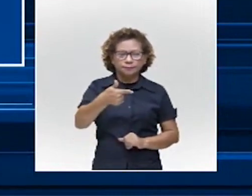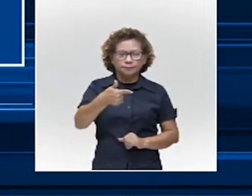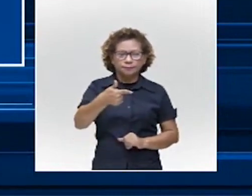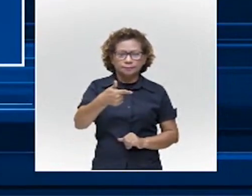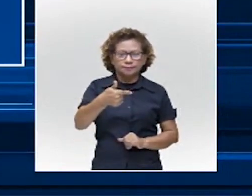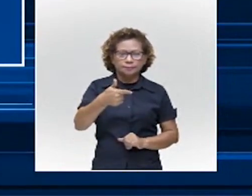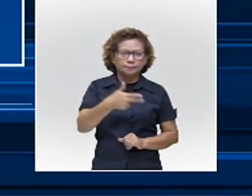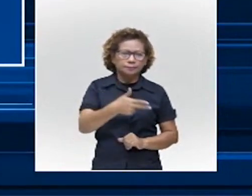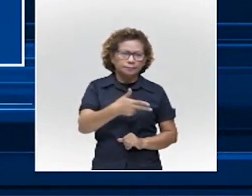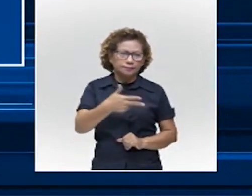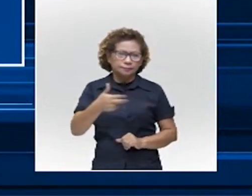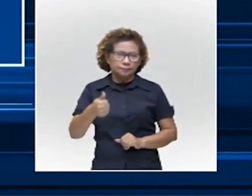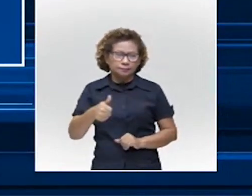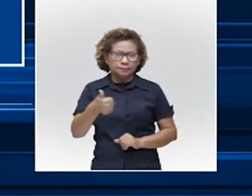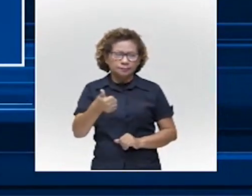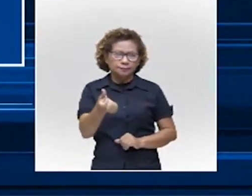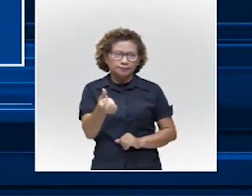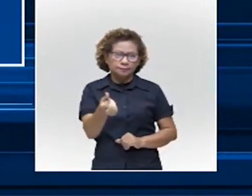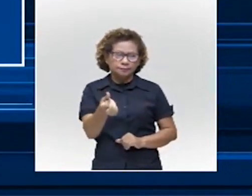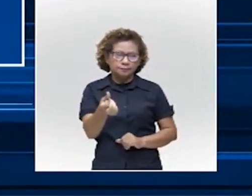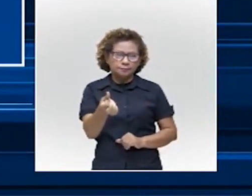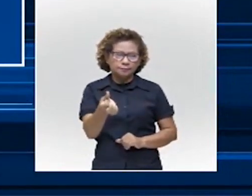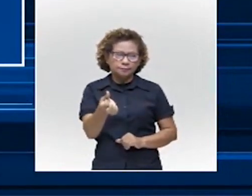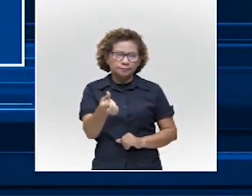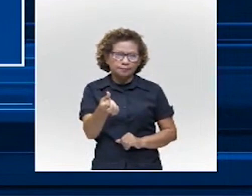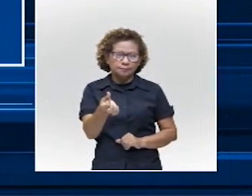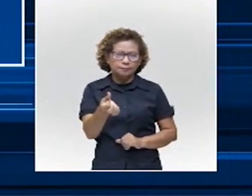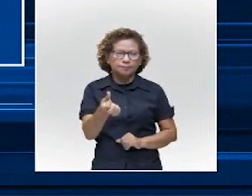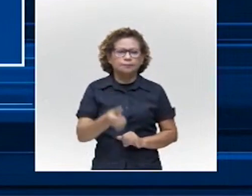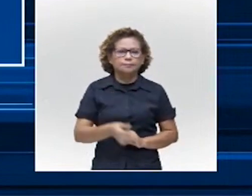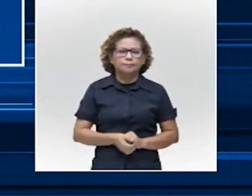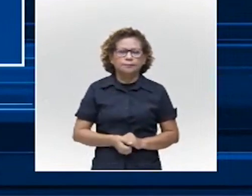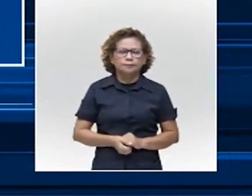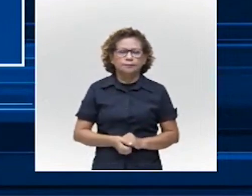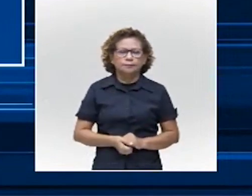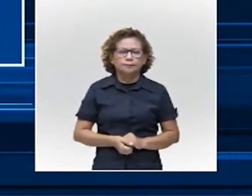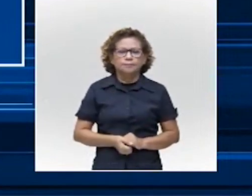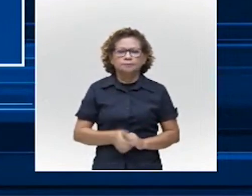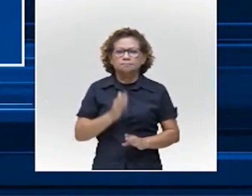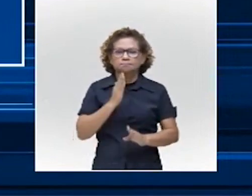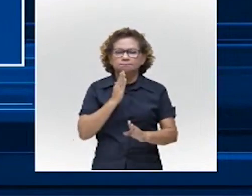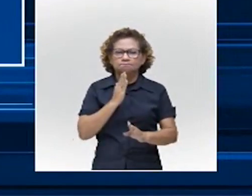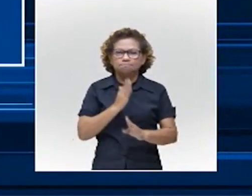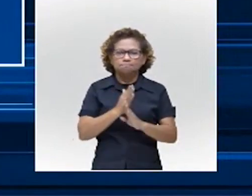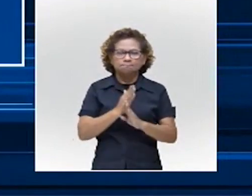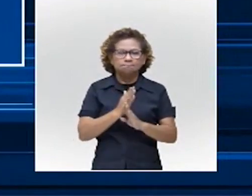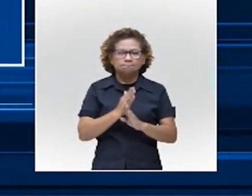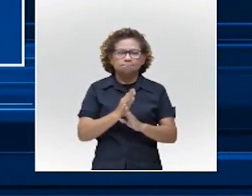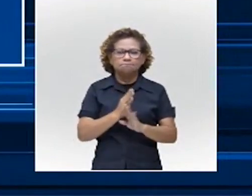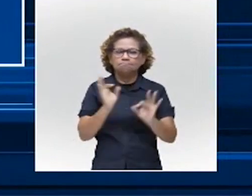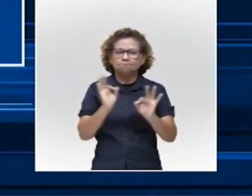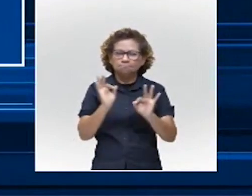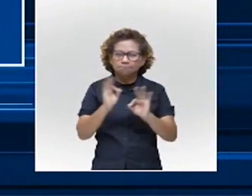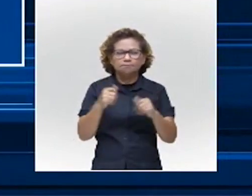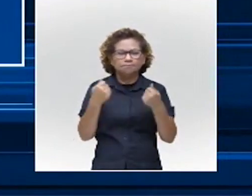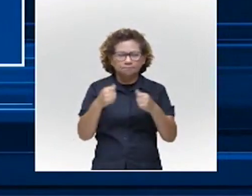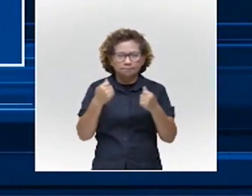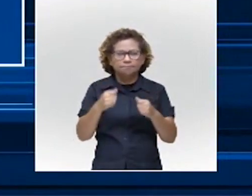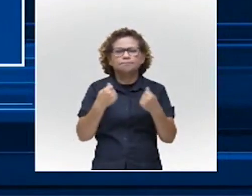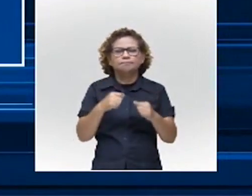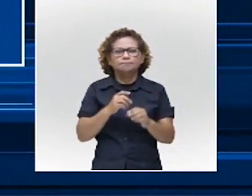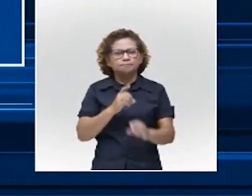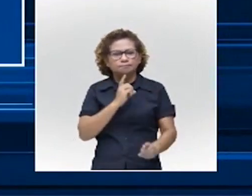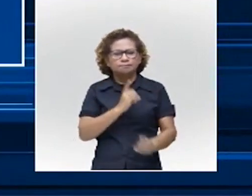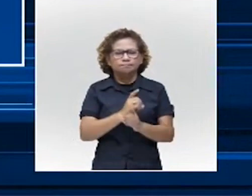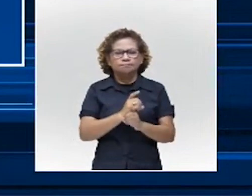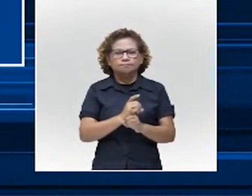16. Mas como nós queremos achar o valor do x, esse expoente 2 passará em